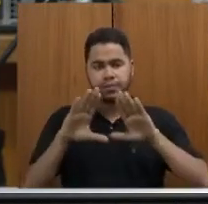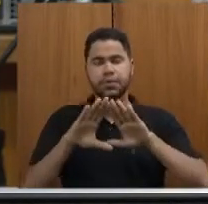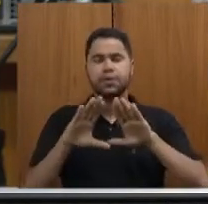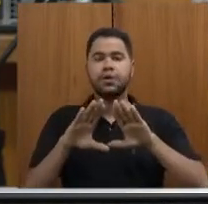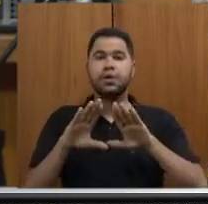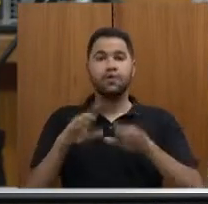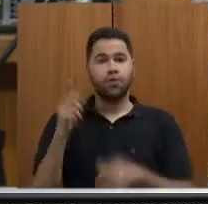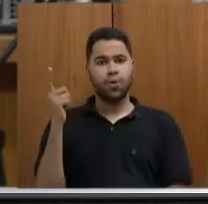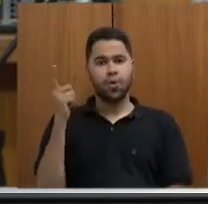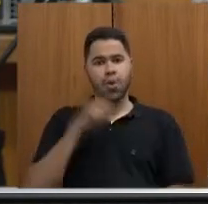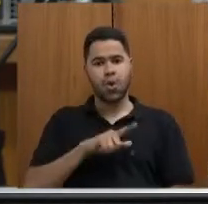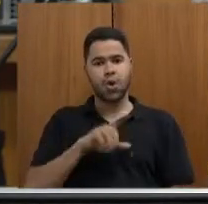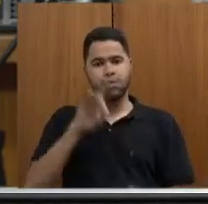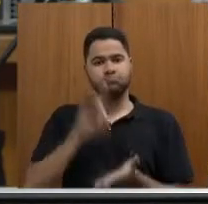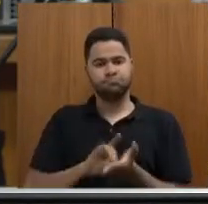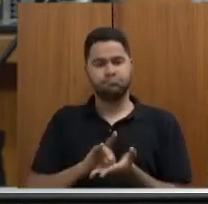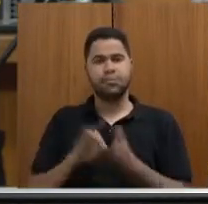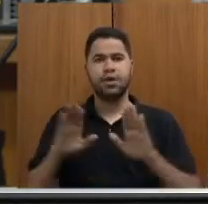uma conquista que a Assembleia